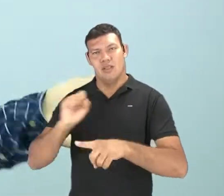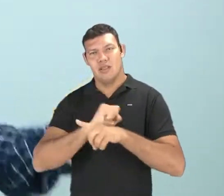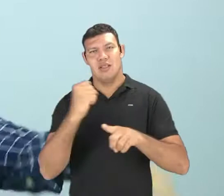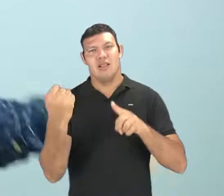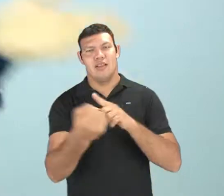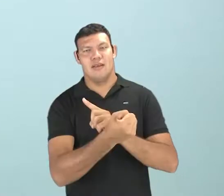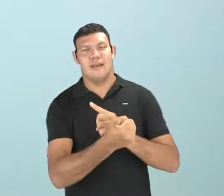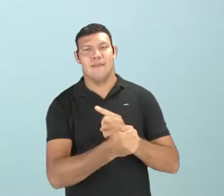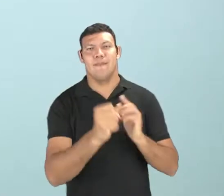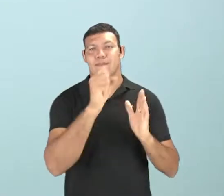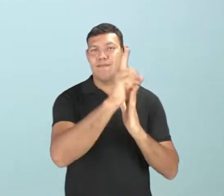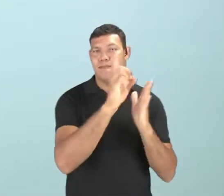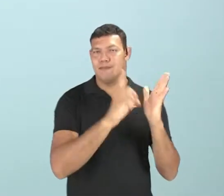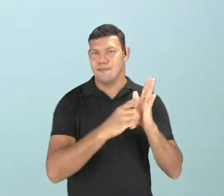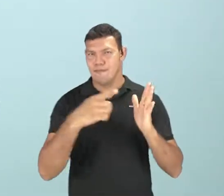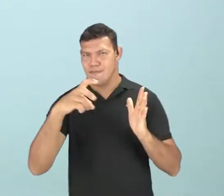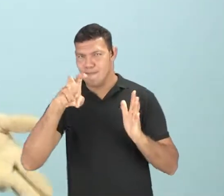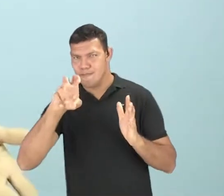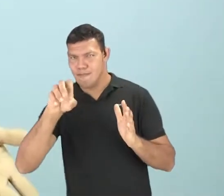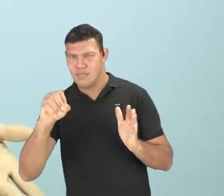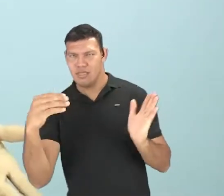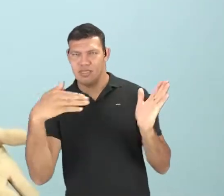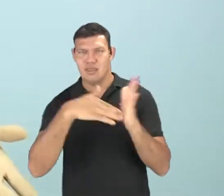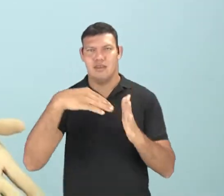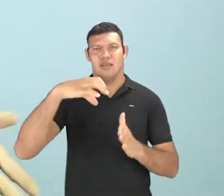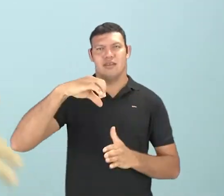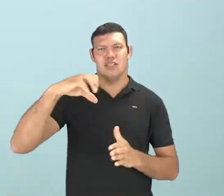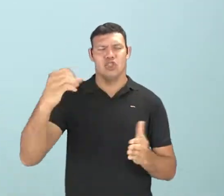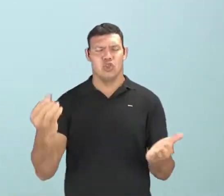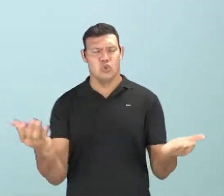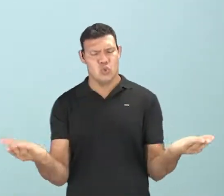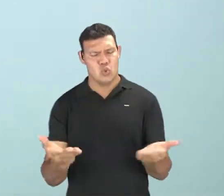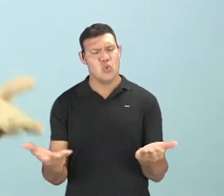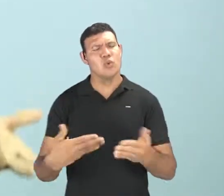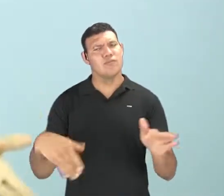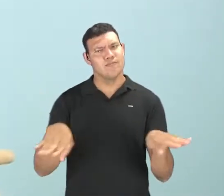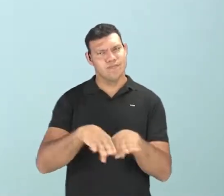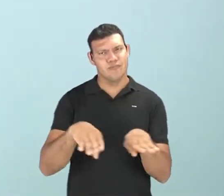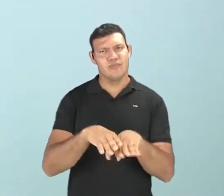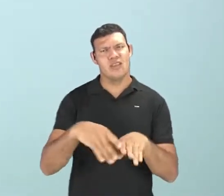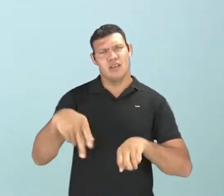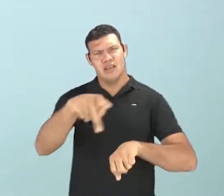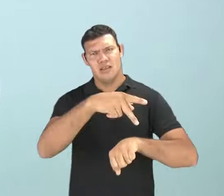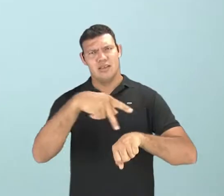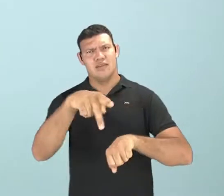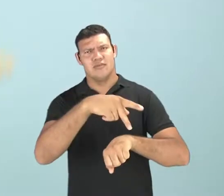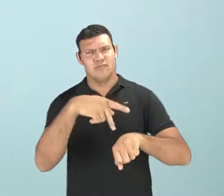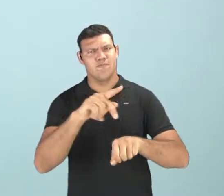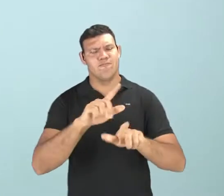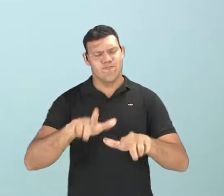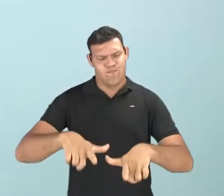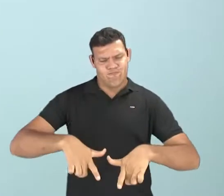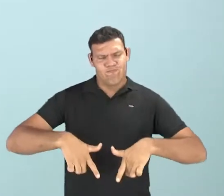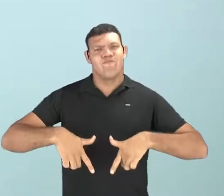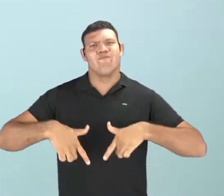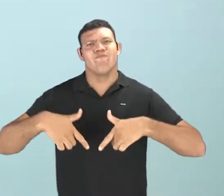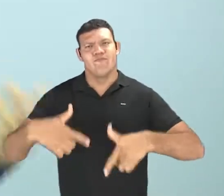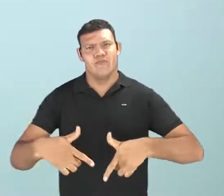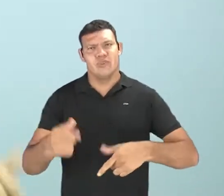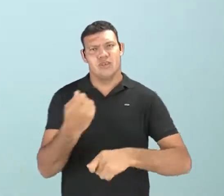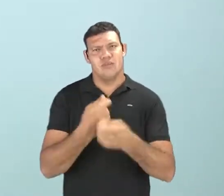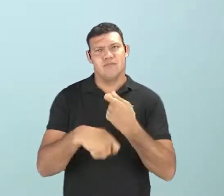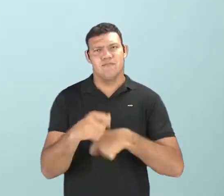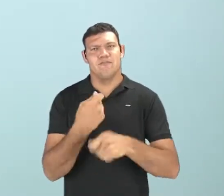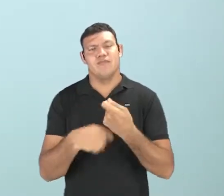década de 50 até a década de 90, mas também chega até os dias atuais, né? Nós temos aí países que enfrentam dificuldades econômicas